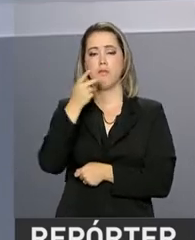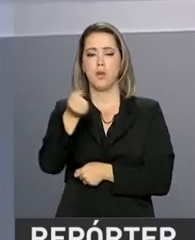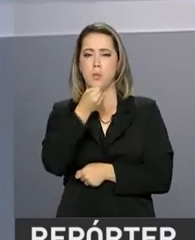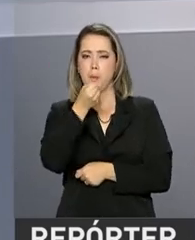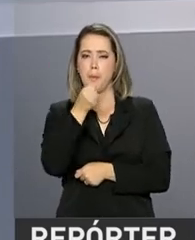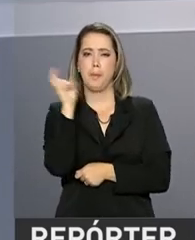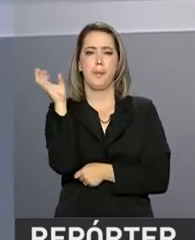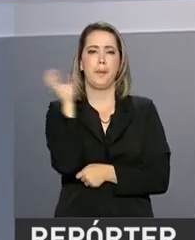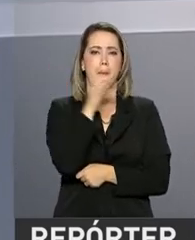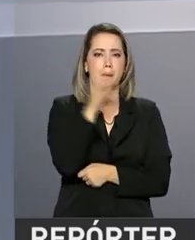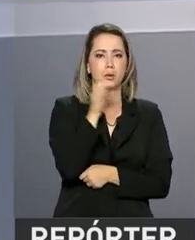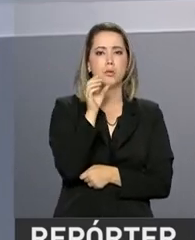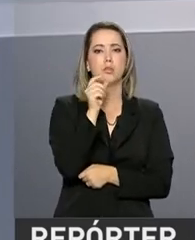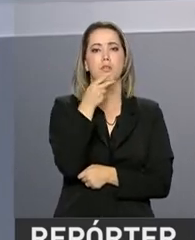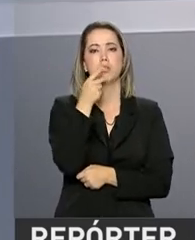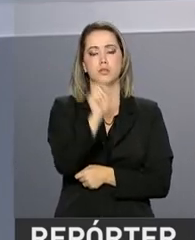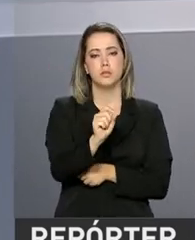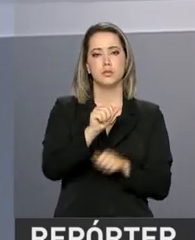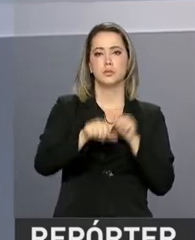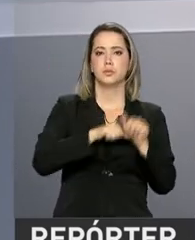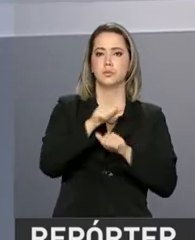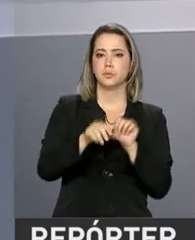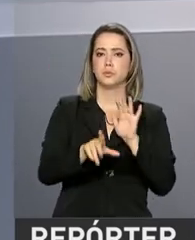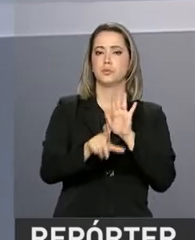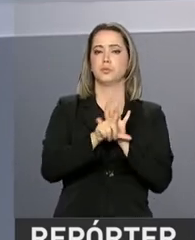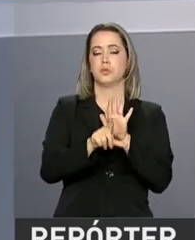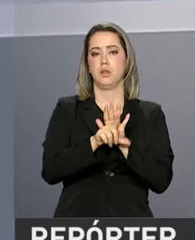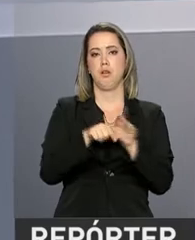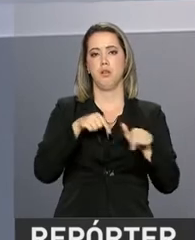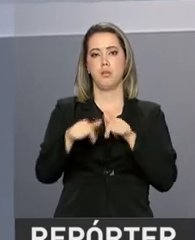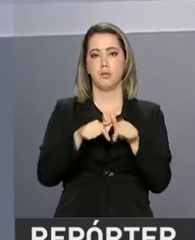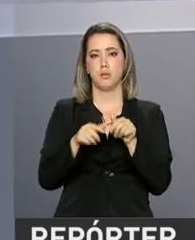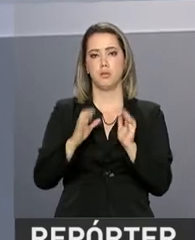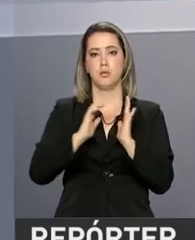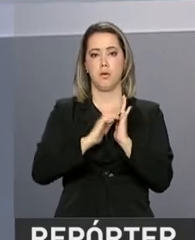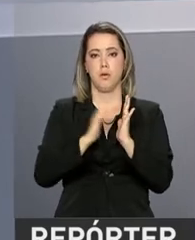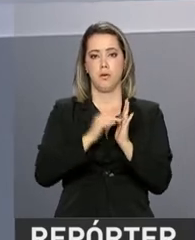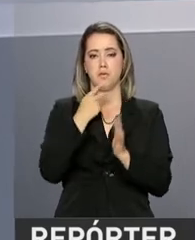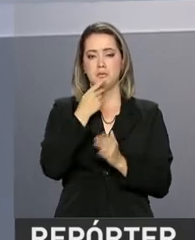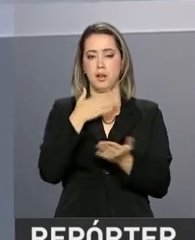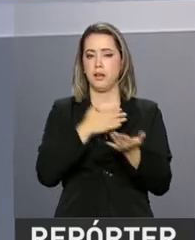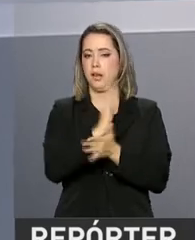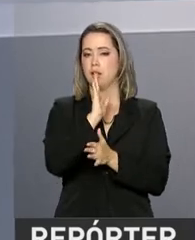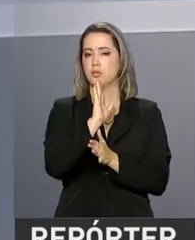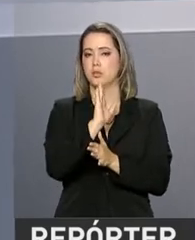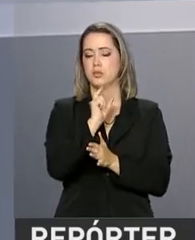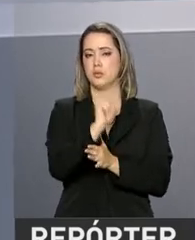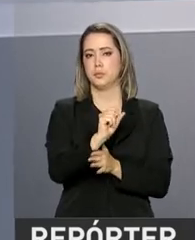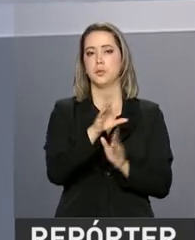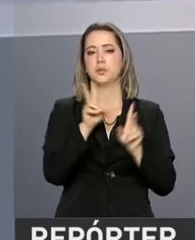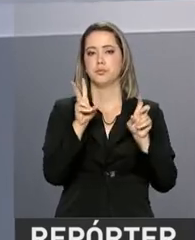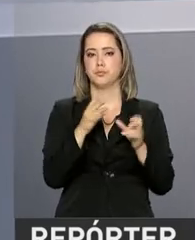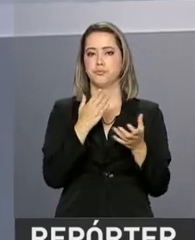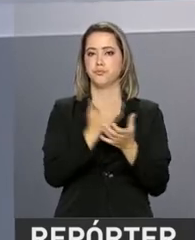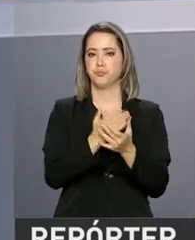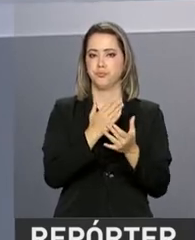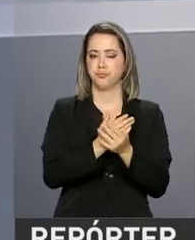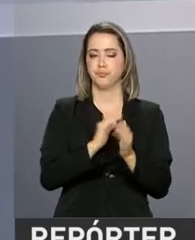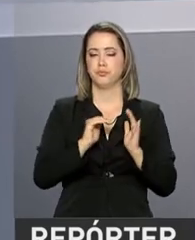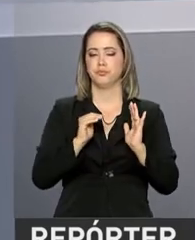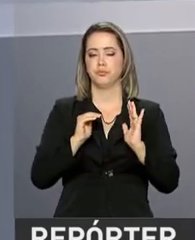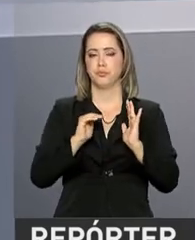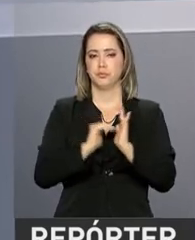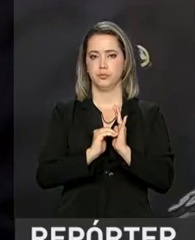a tramitação da reforma trabalhista no senado federal o presidente está confiante na aprovação da matéria pelo plenário da